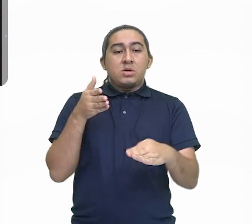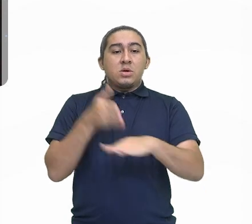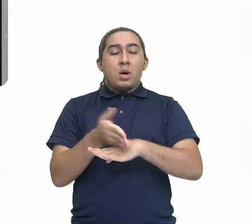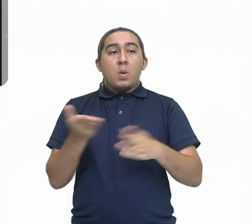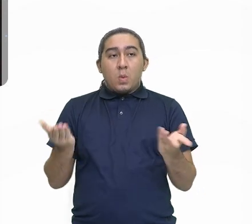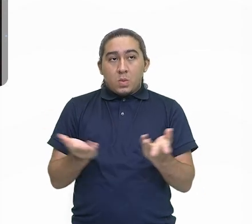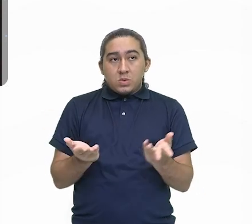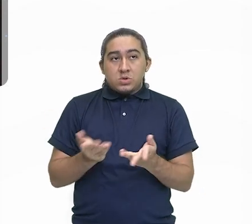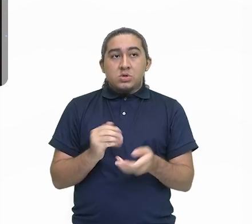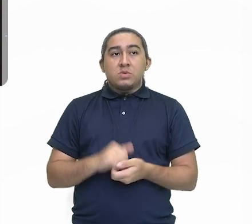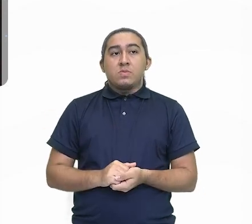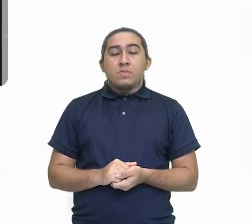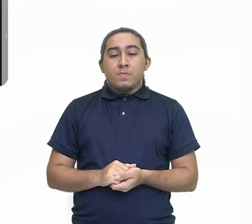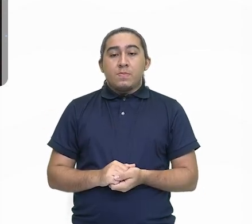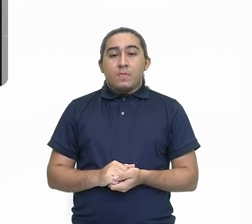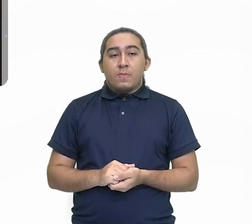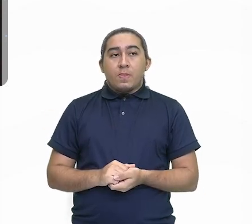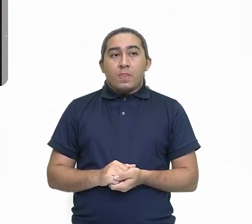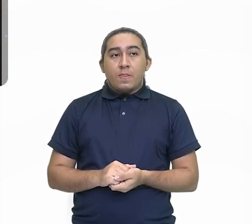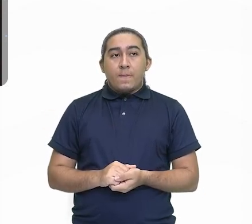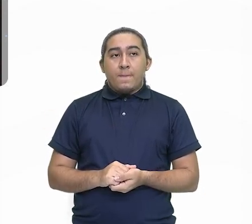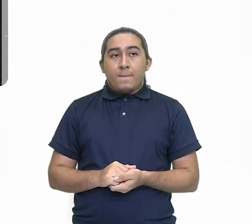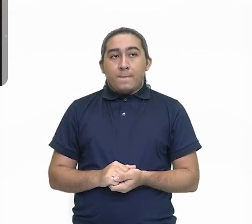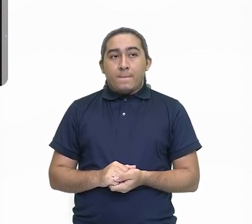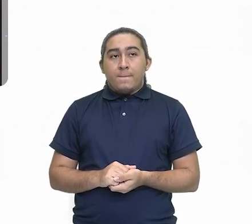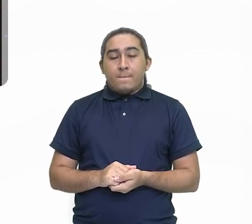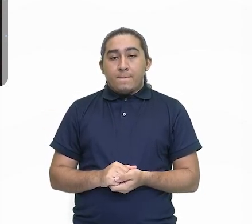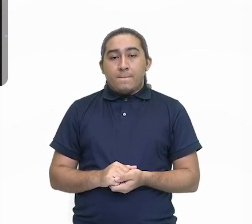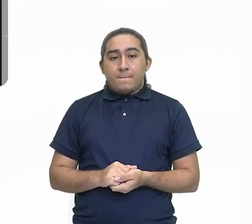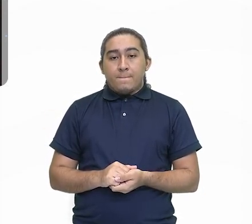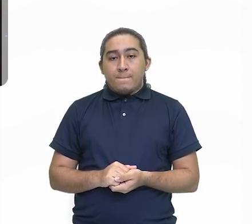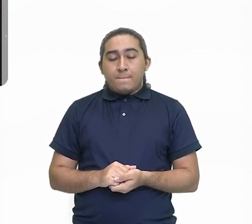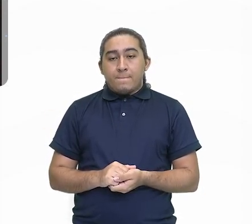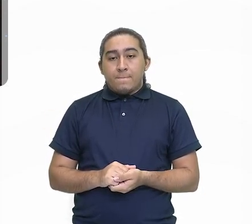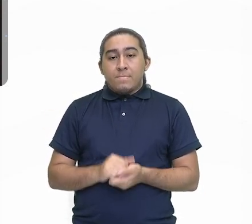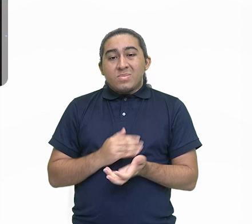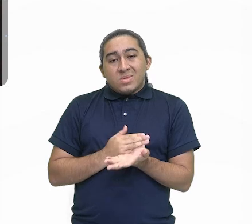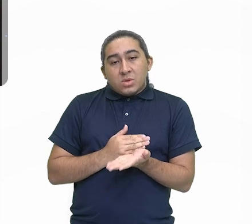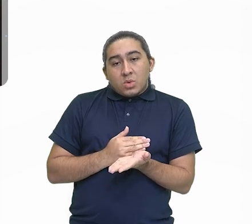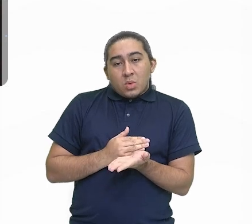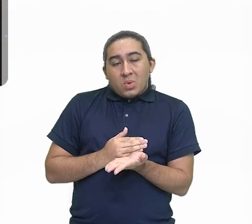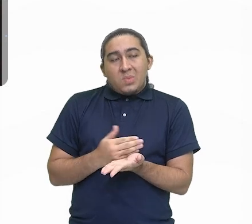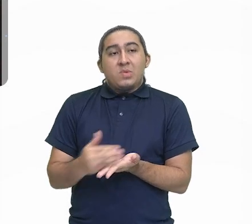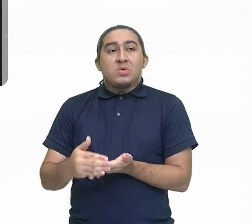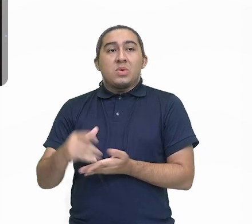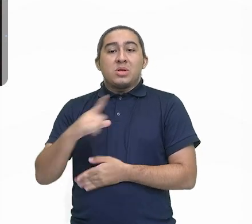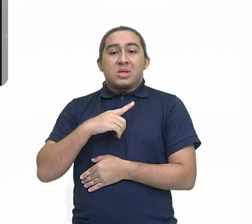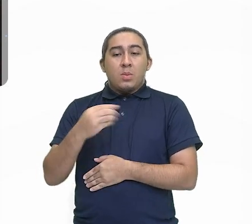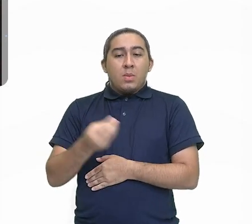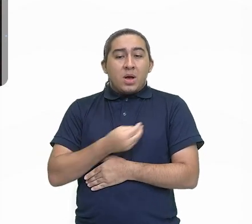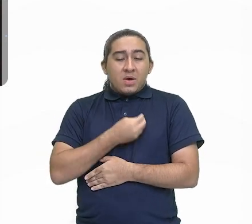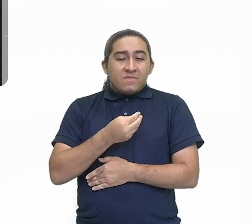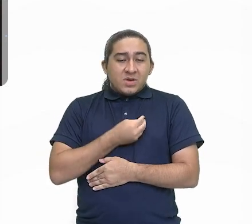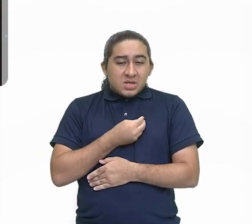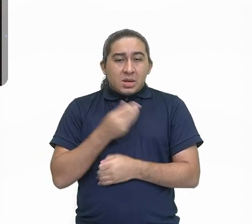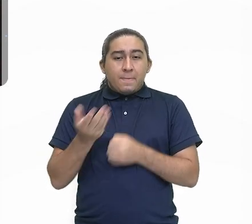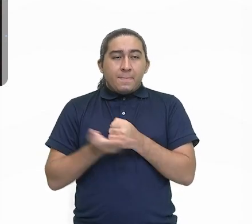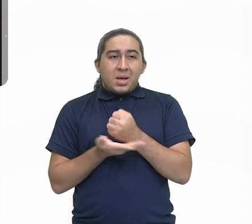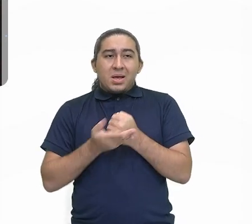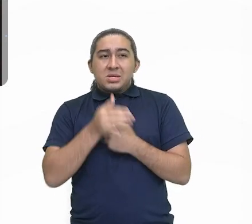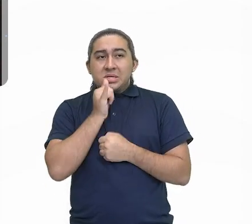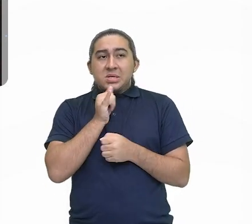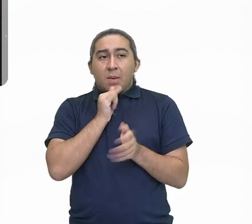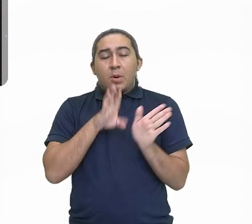de hoje. Essa Terra, ela começou a ser habitada por seres primitivos, como